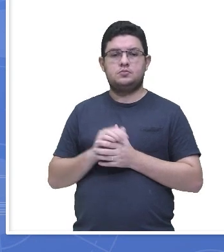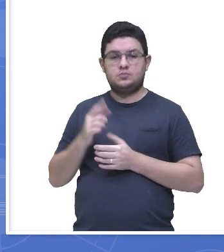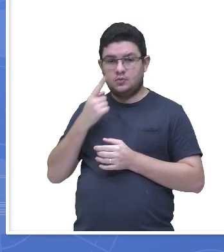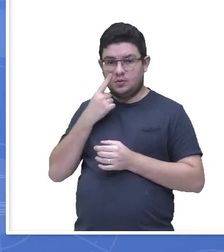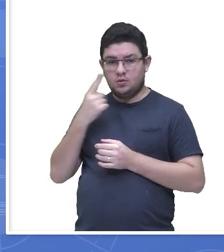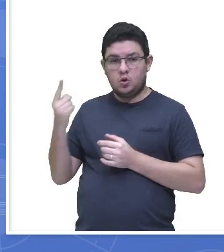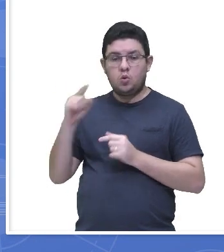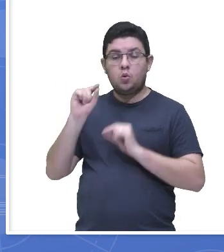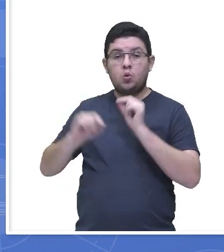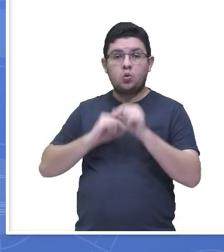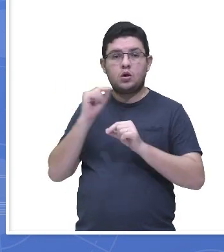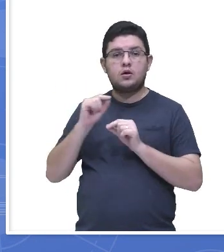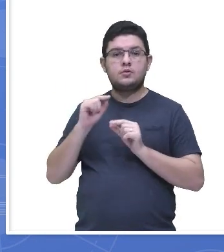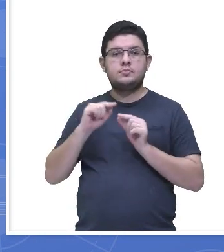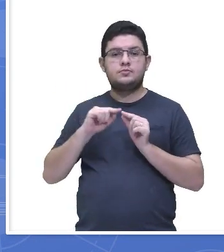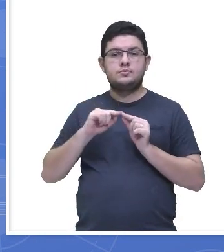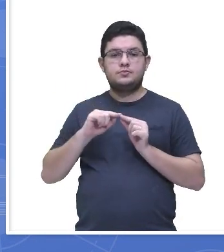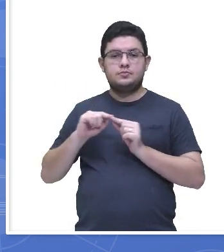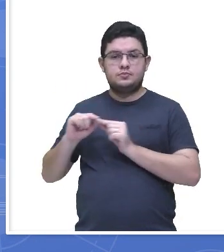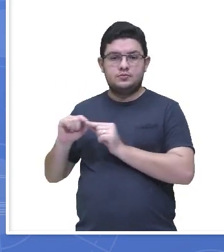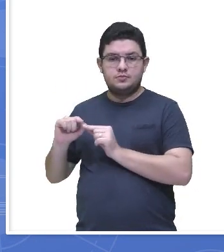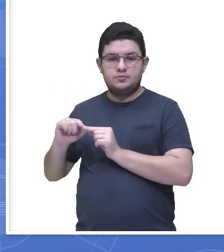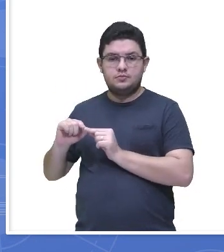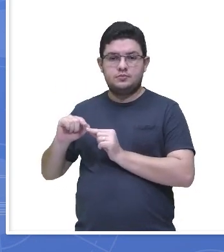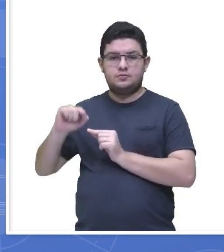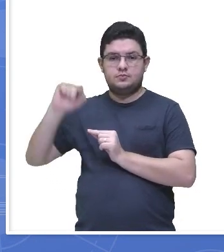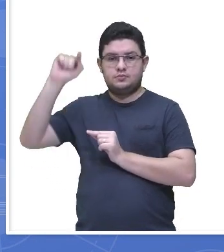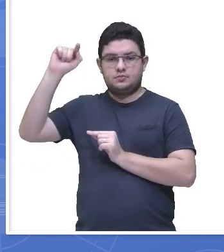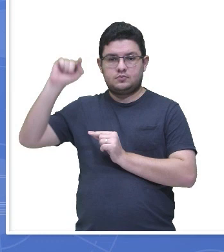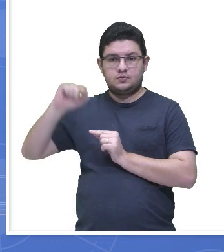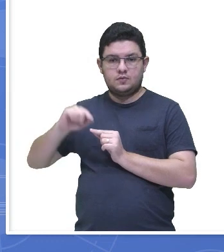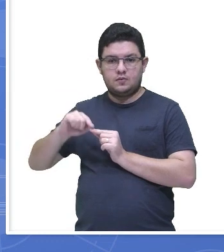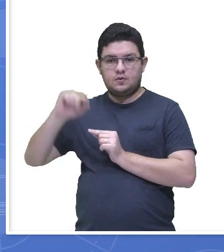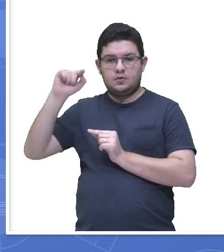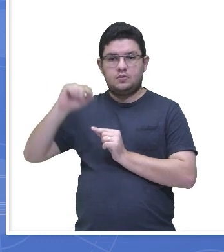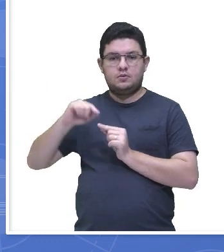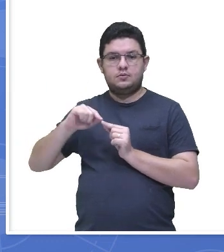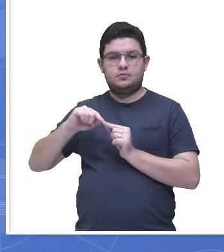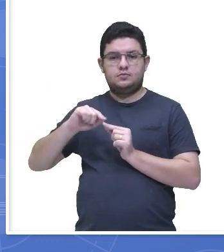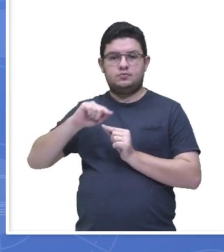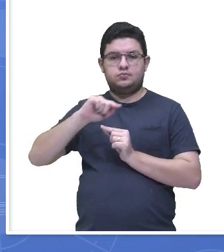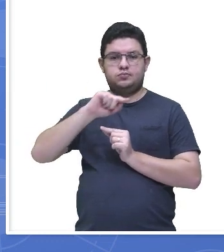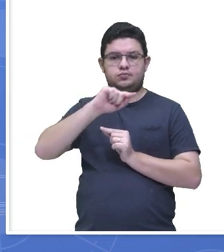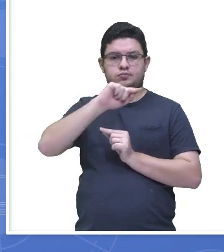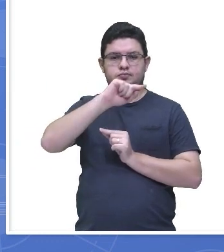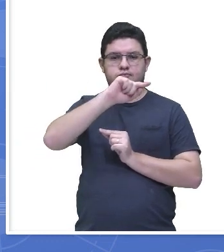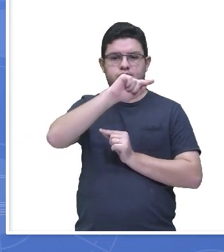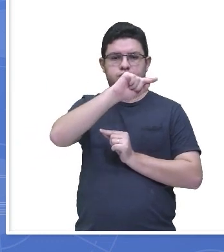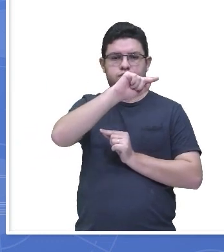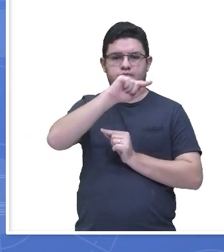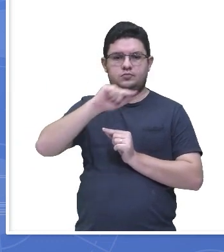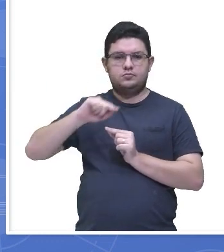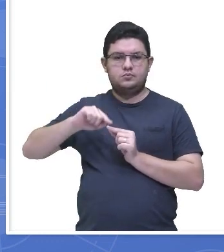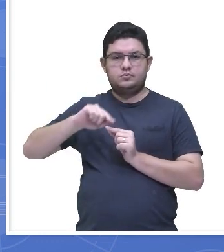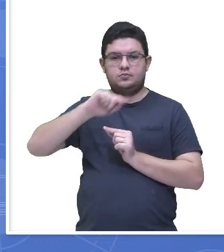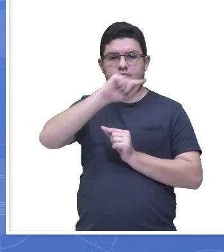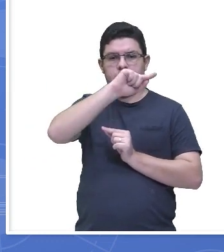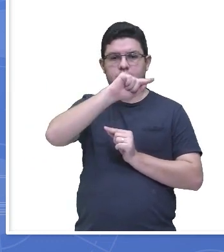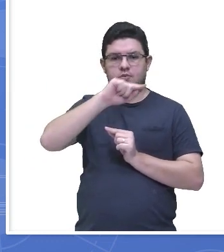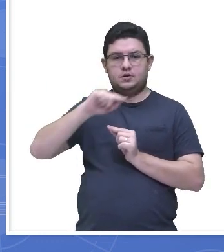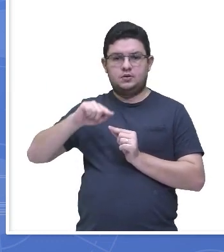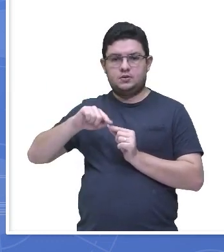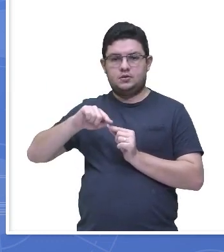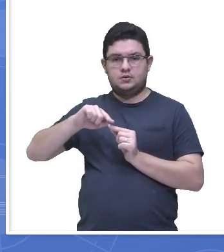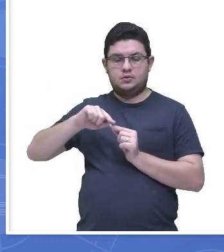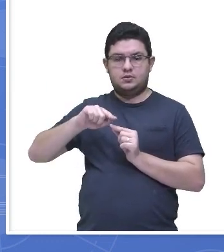reta, né, que é o valor desse ângulo que aparece aqui na figura, o ângulo θ, né? A inclinação da reta me dá a